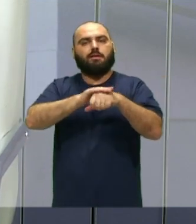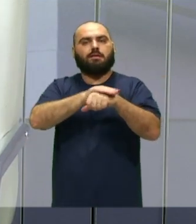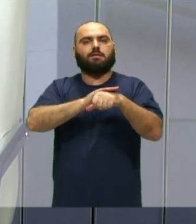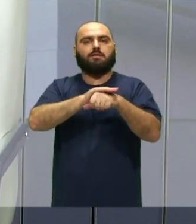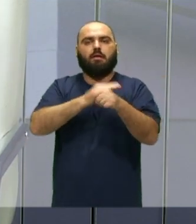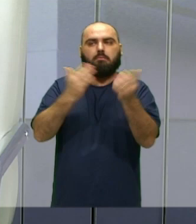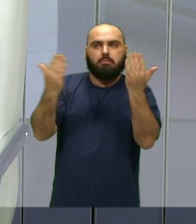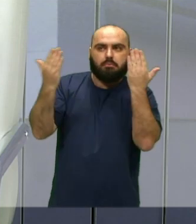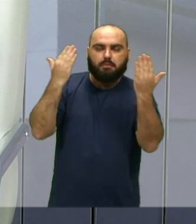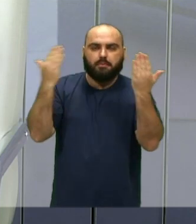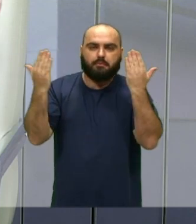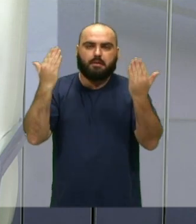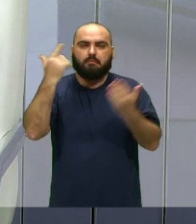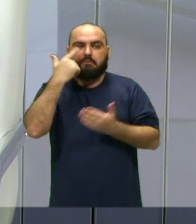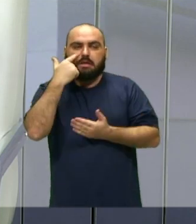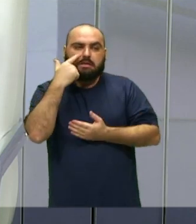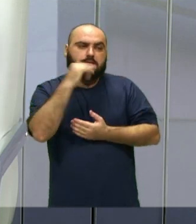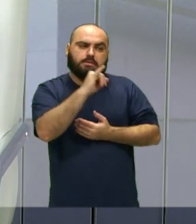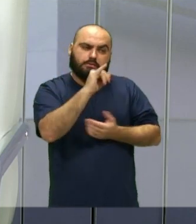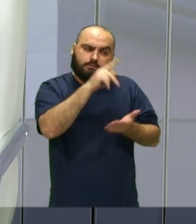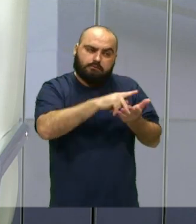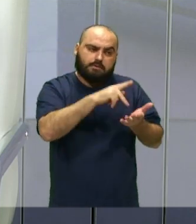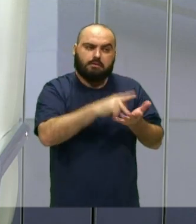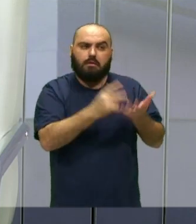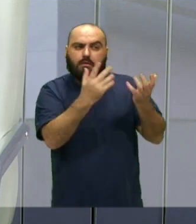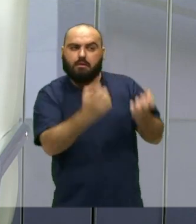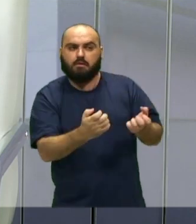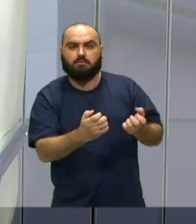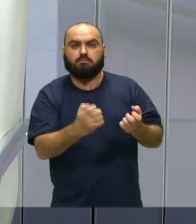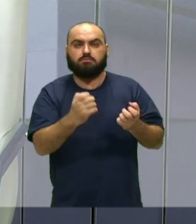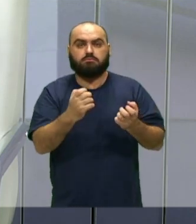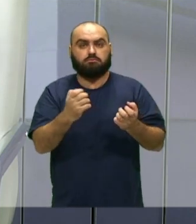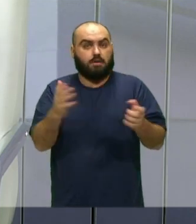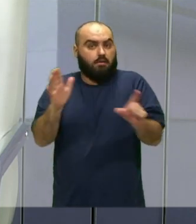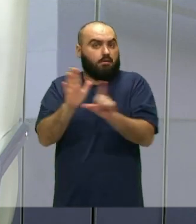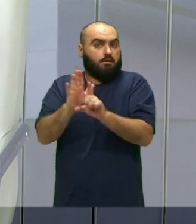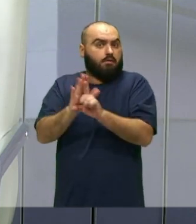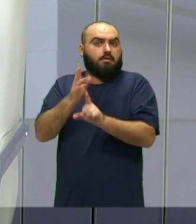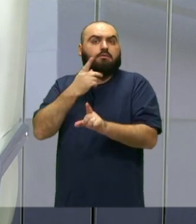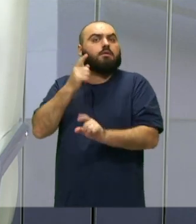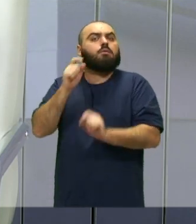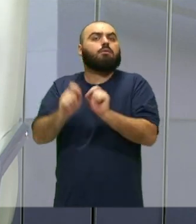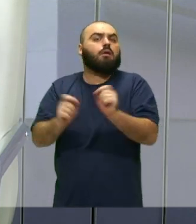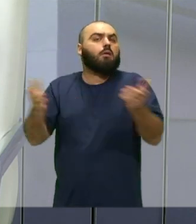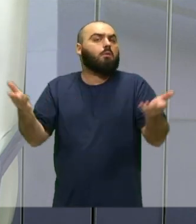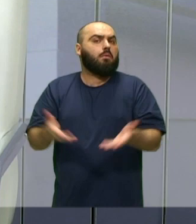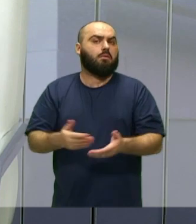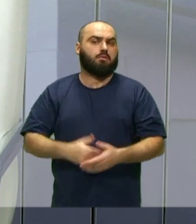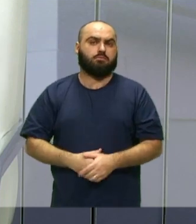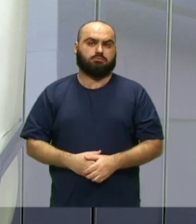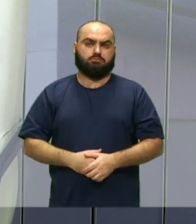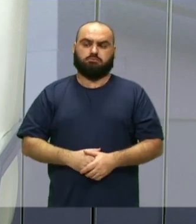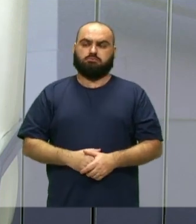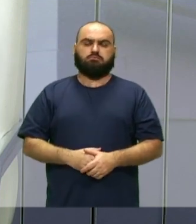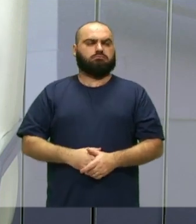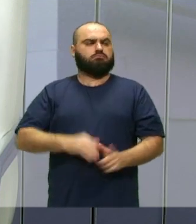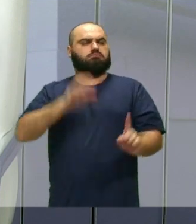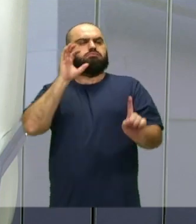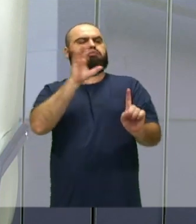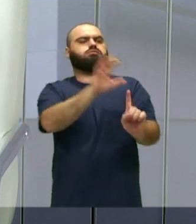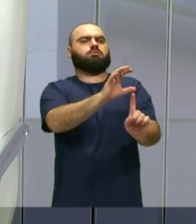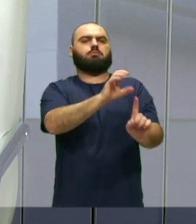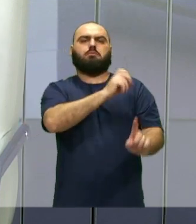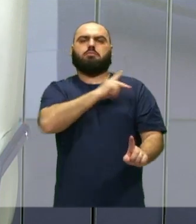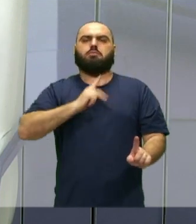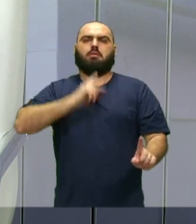conversa psicológica para ver se era isso mesmo. Então, a lei ela diz o seguinte, que a gente não pode, talvez, incentivar a pessoa, o poder público não